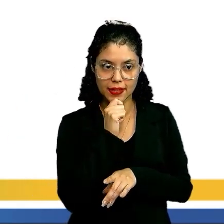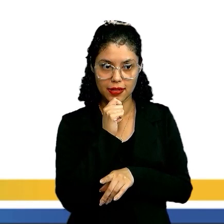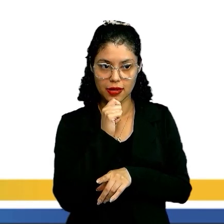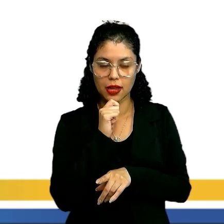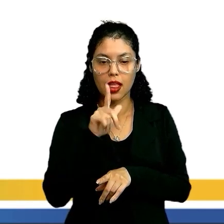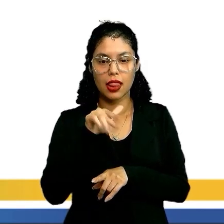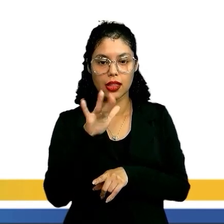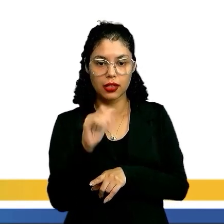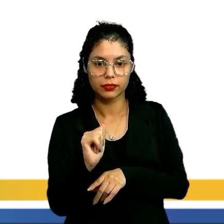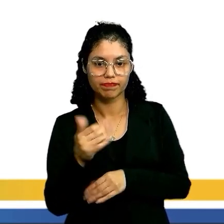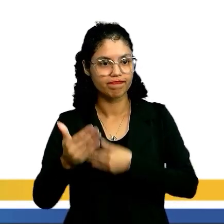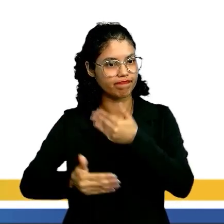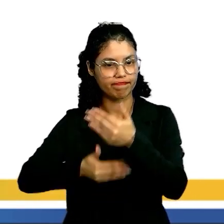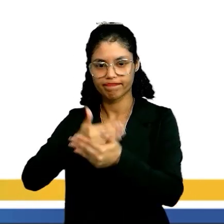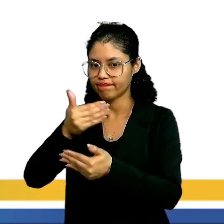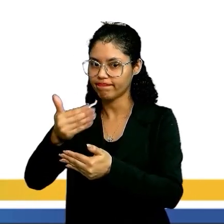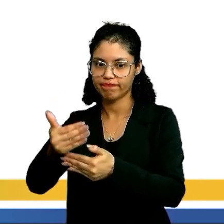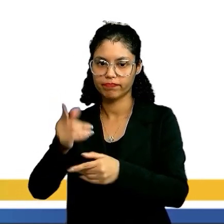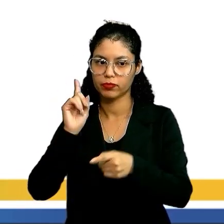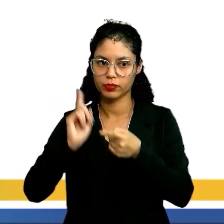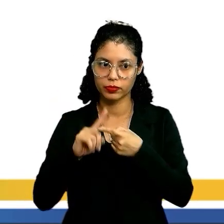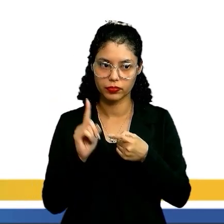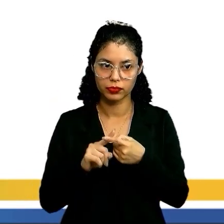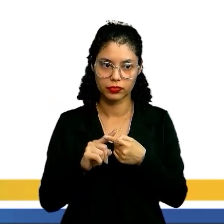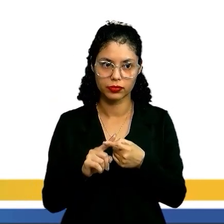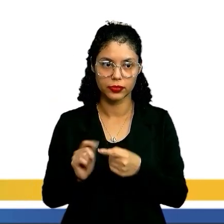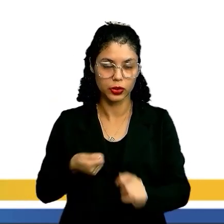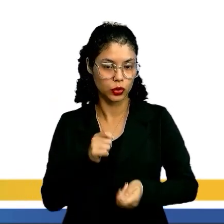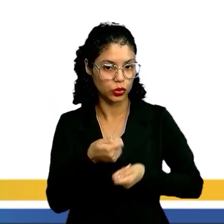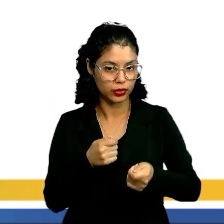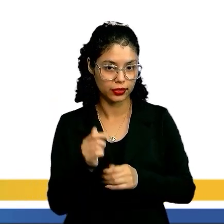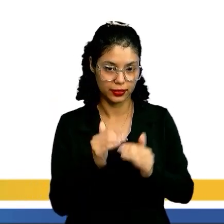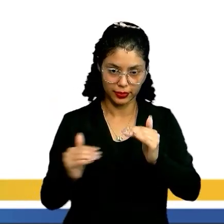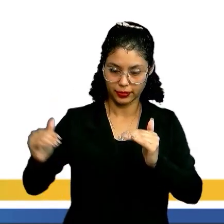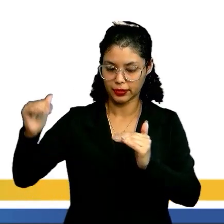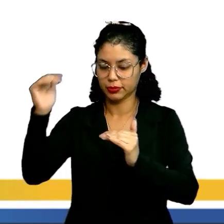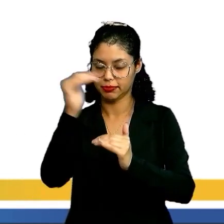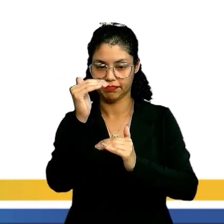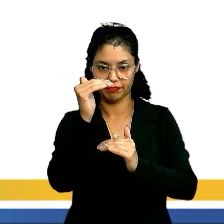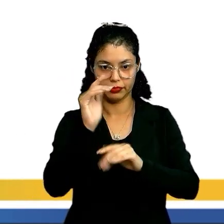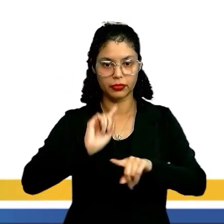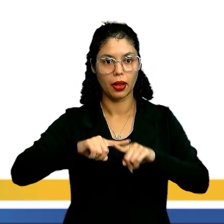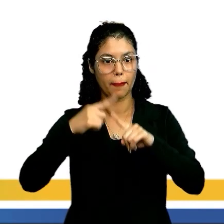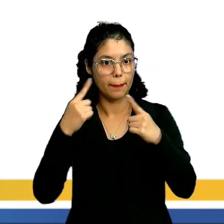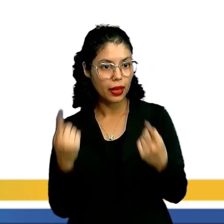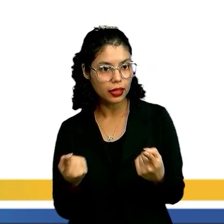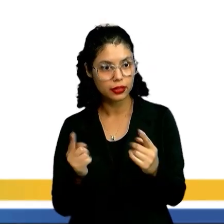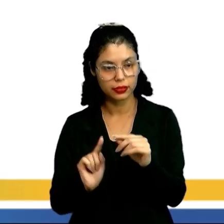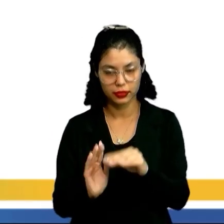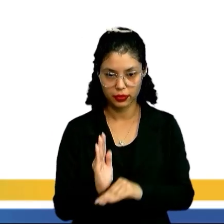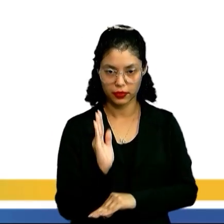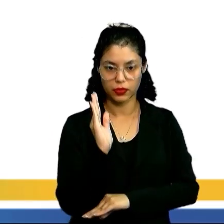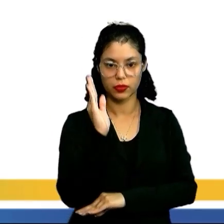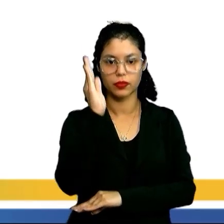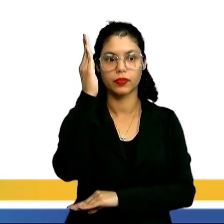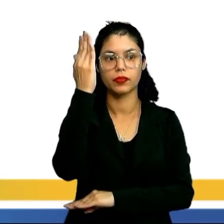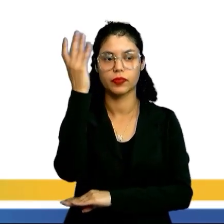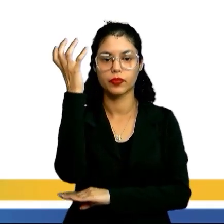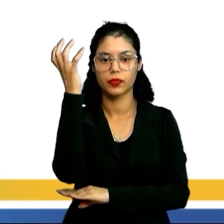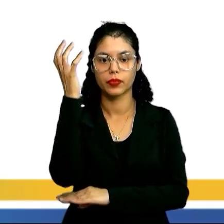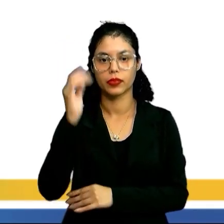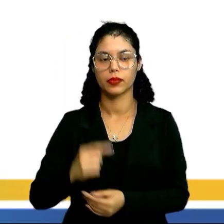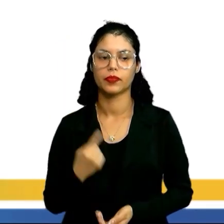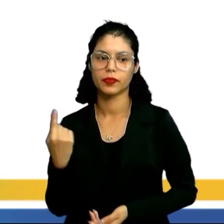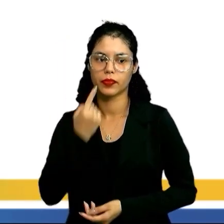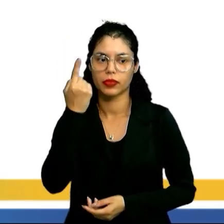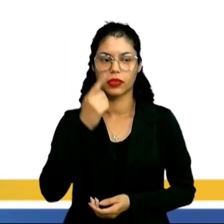laterais, elas não se desenvolvem, porque quem está dominando é aqui. Só que à medida que a planta vai crescendo,